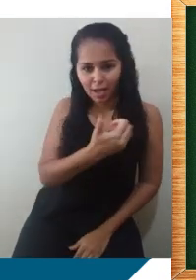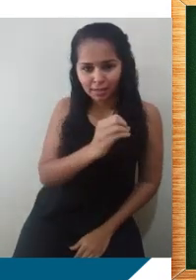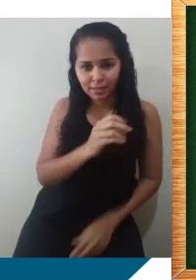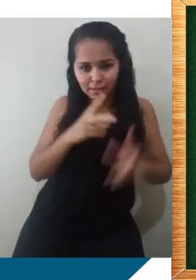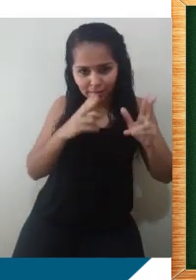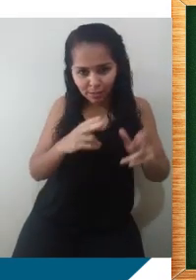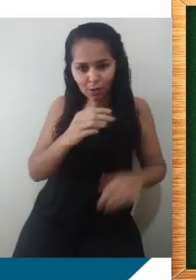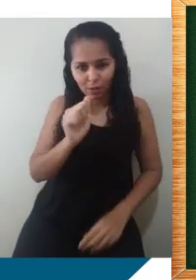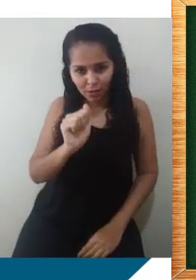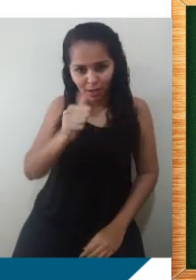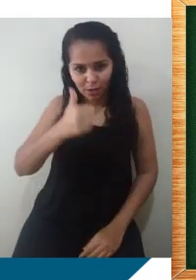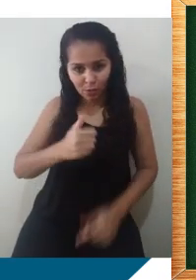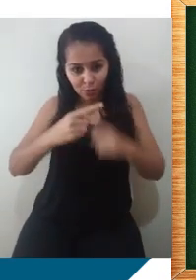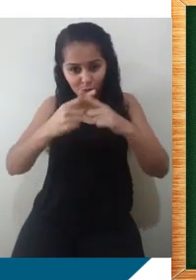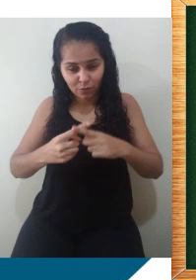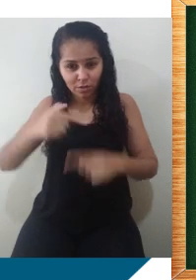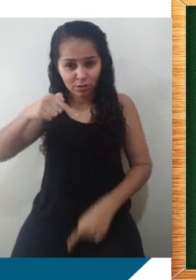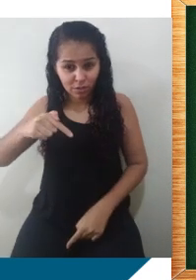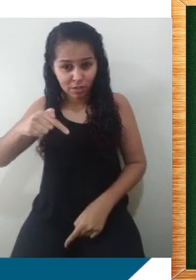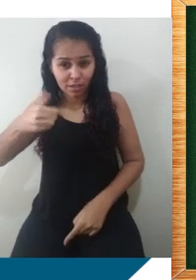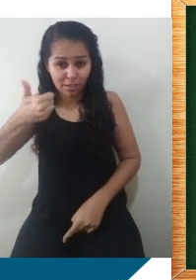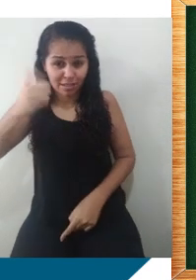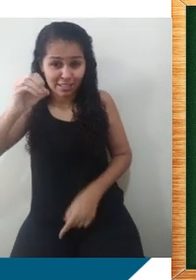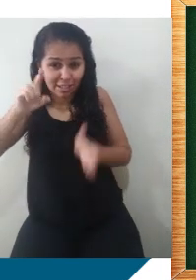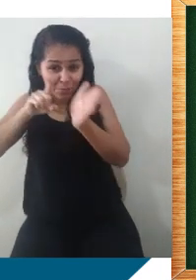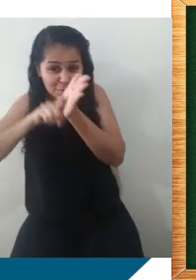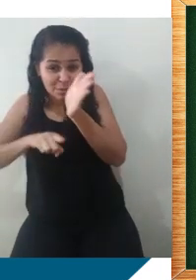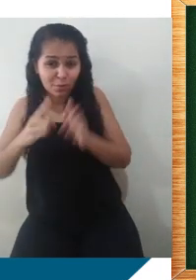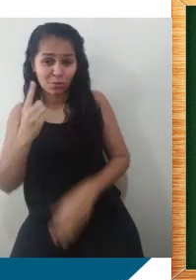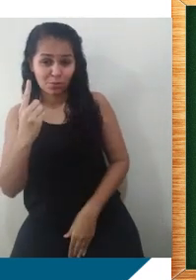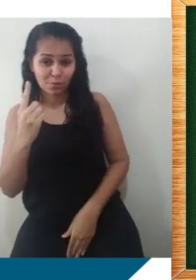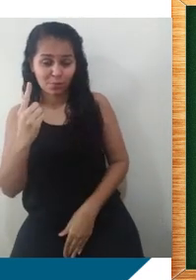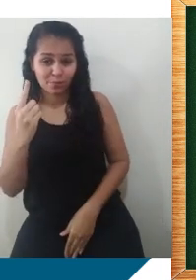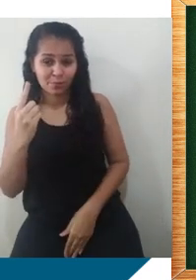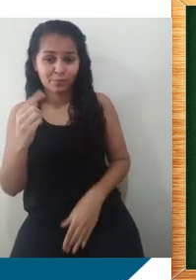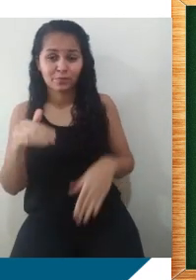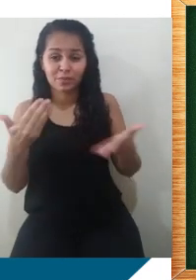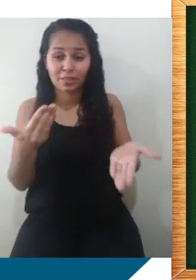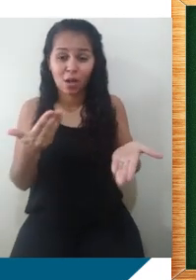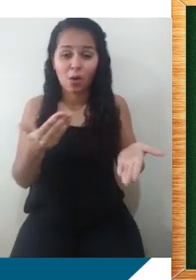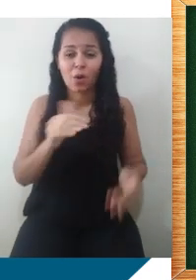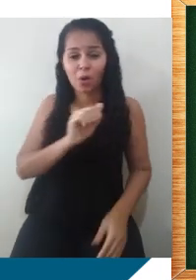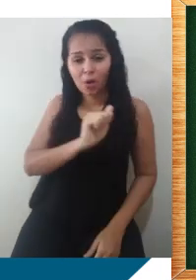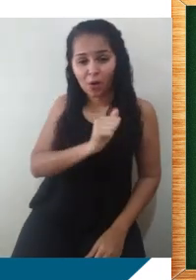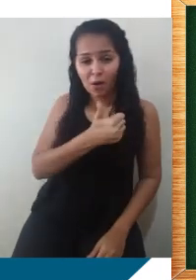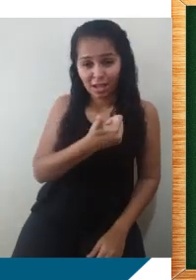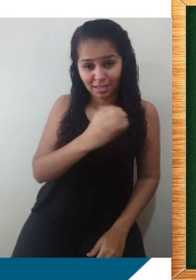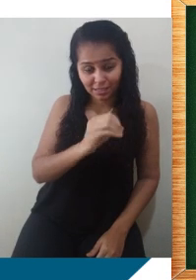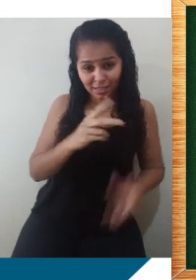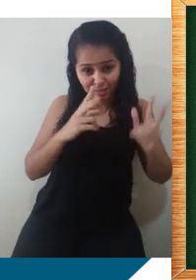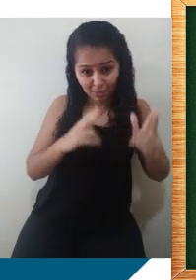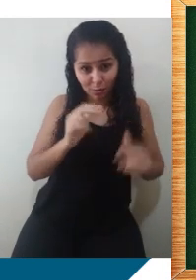seja, A10 é igual a A1 vezes q à nona. Substituindo os valores, A10 é igual a menos